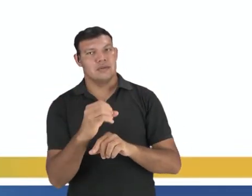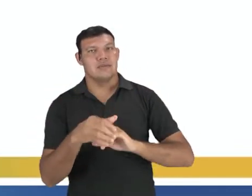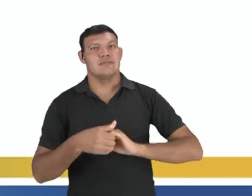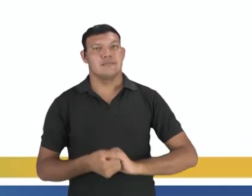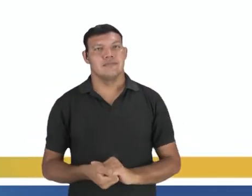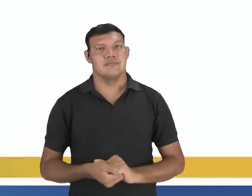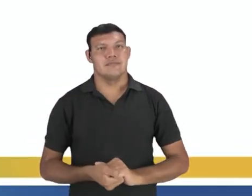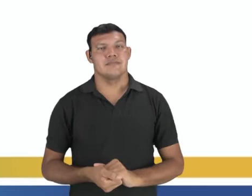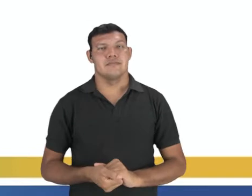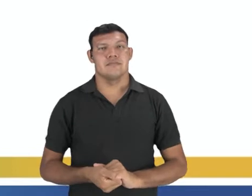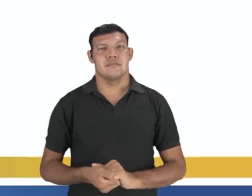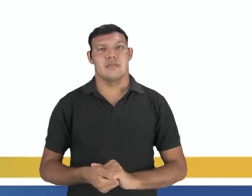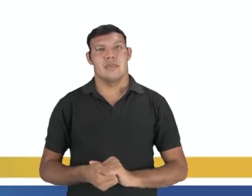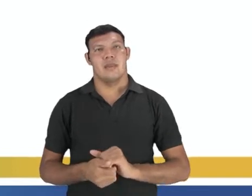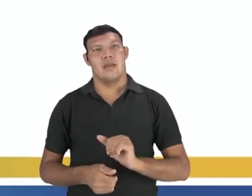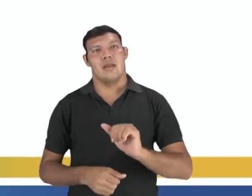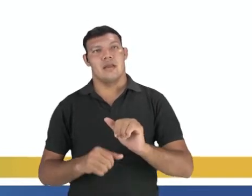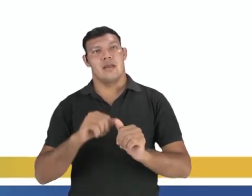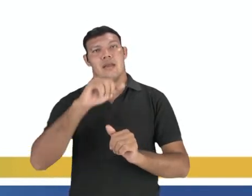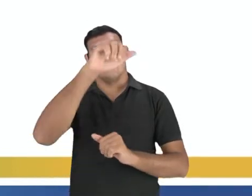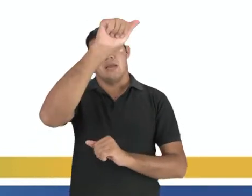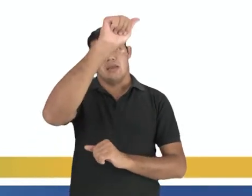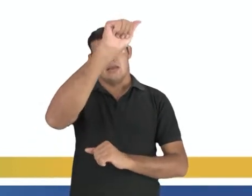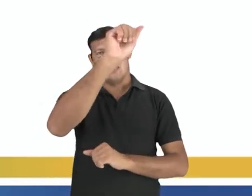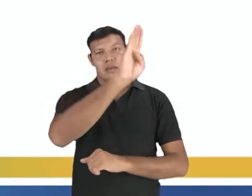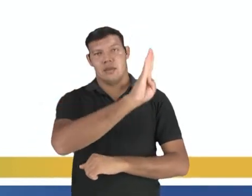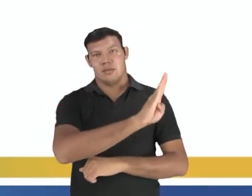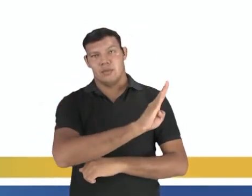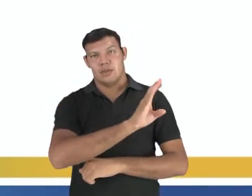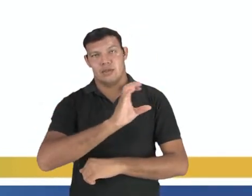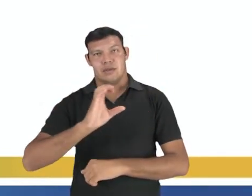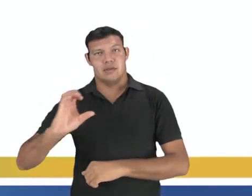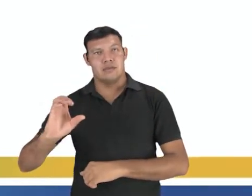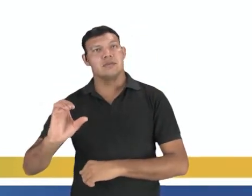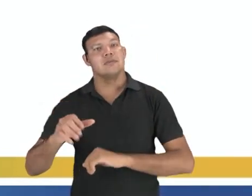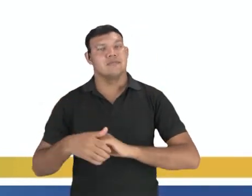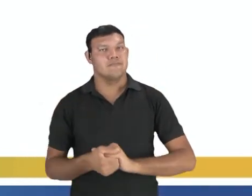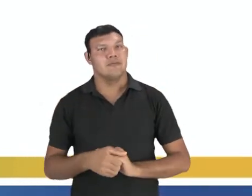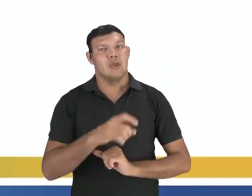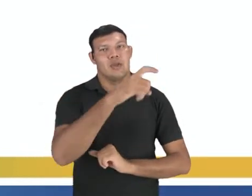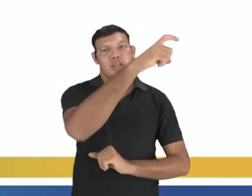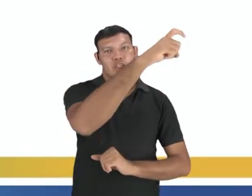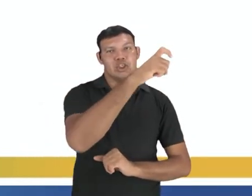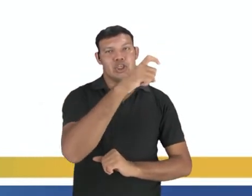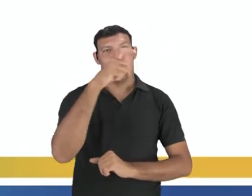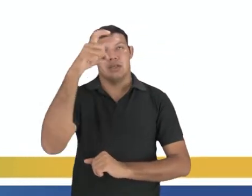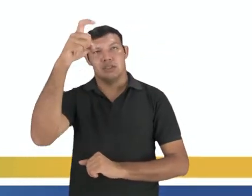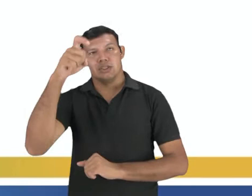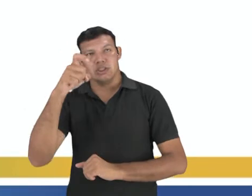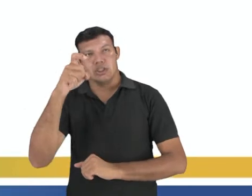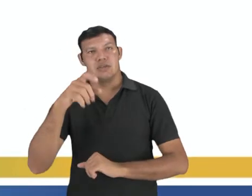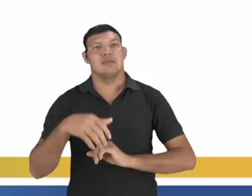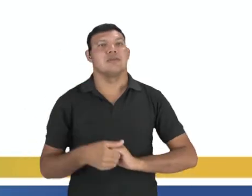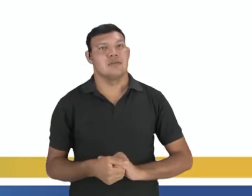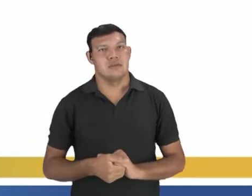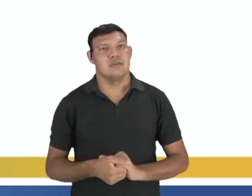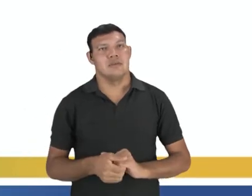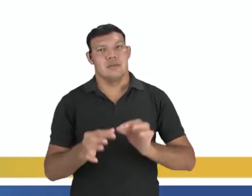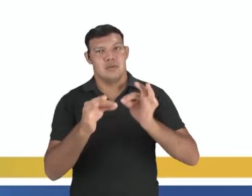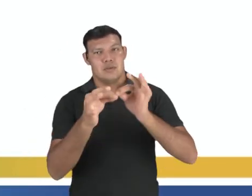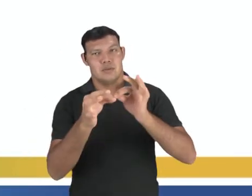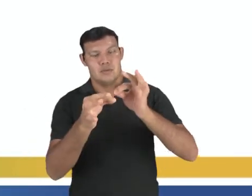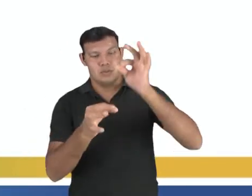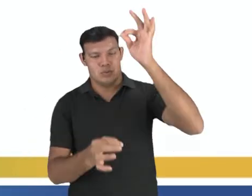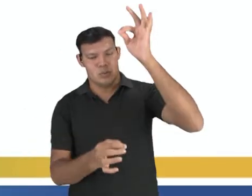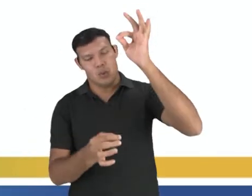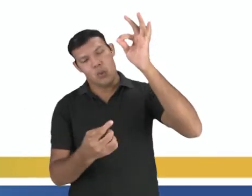A, B e C, com lado igual a x. Traçar a altura